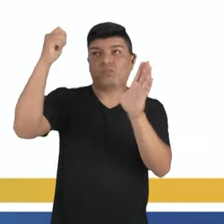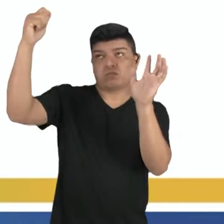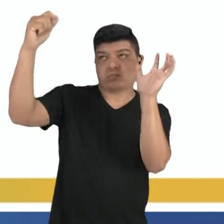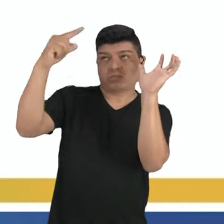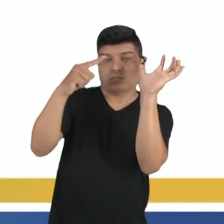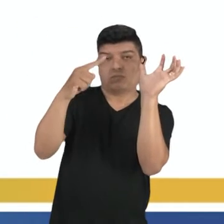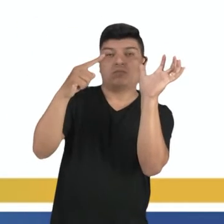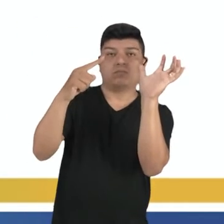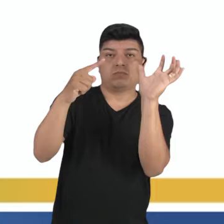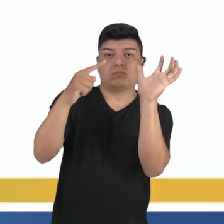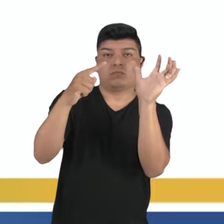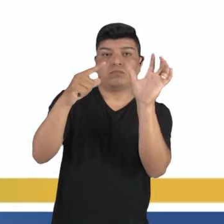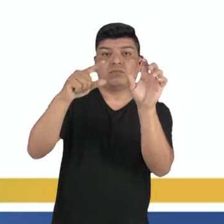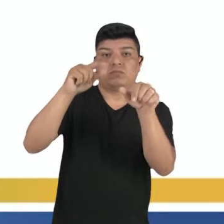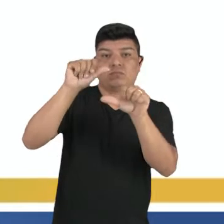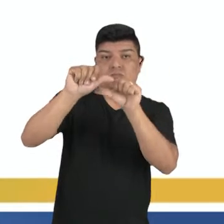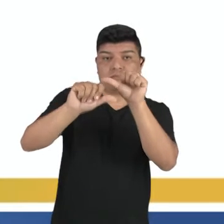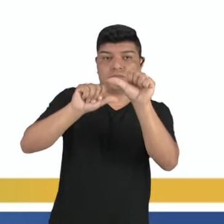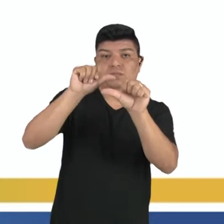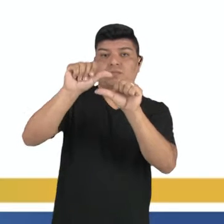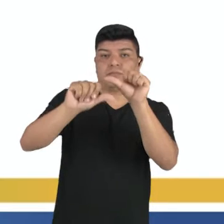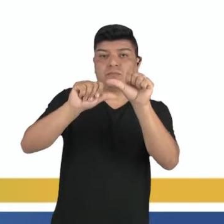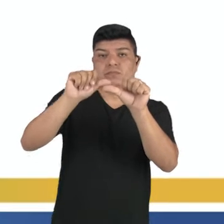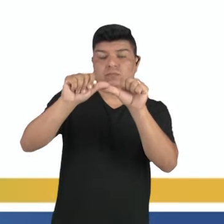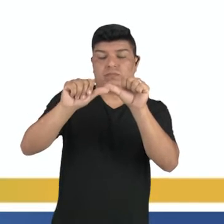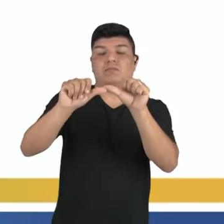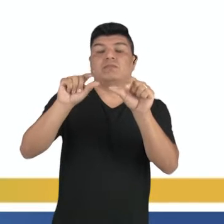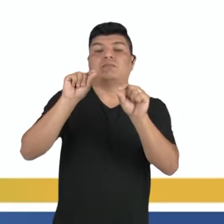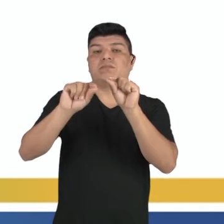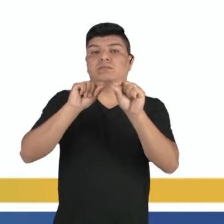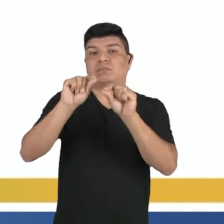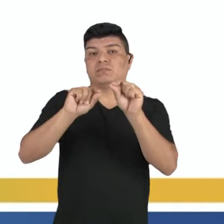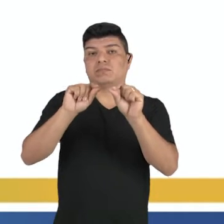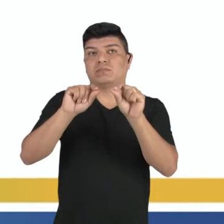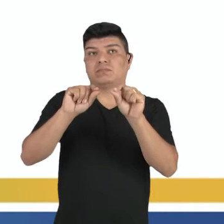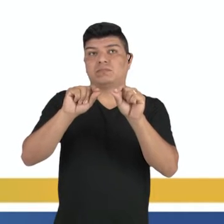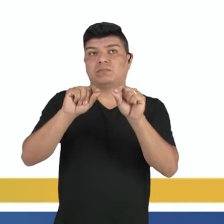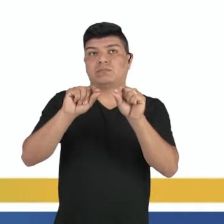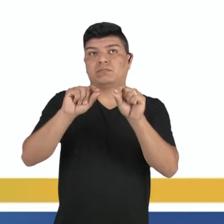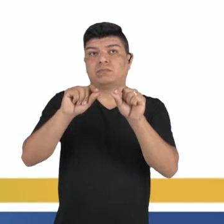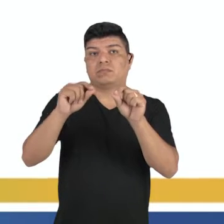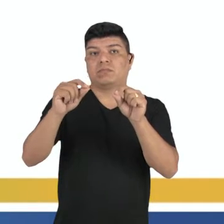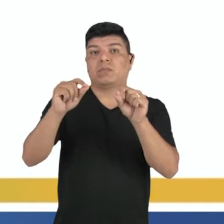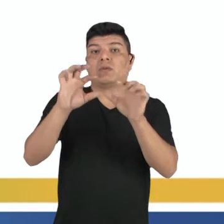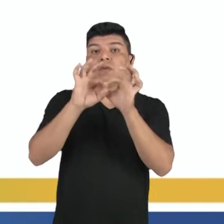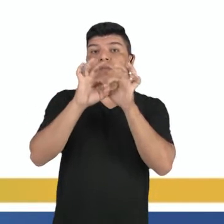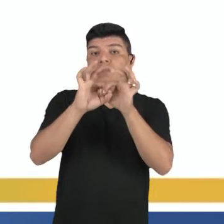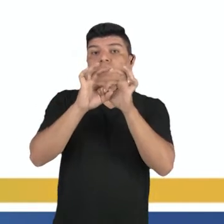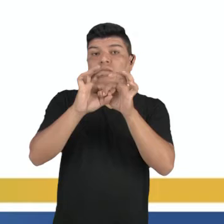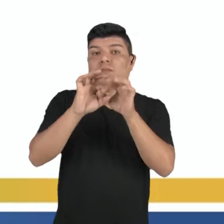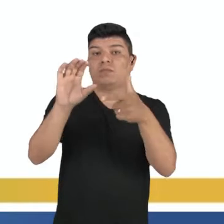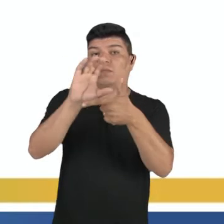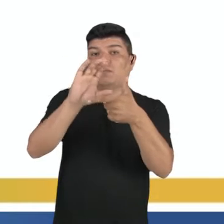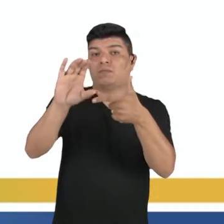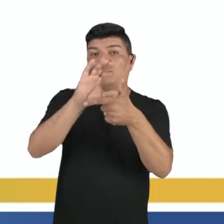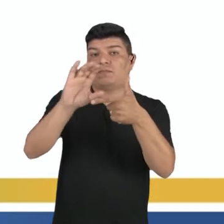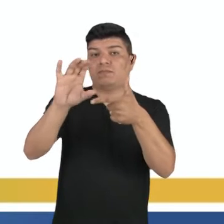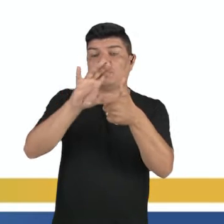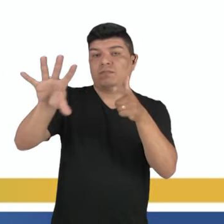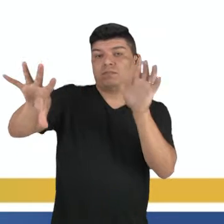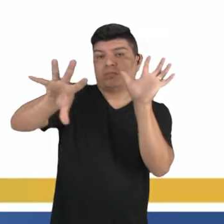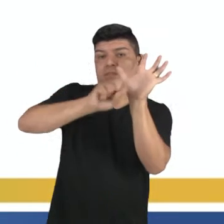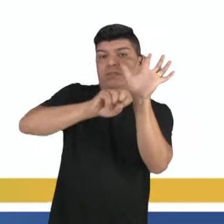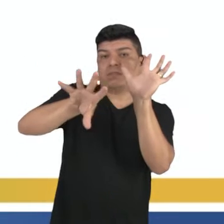energia luminosa ela é quebrada é formado um processo de associação com gás carbônico